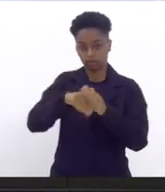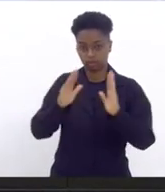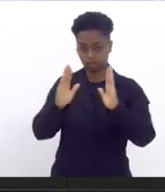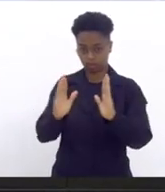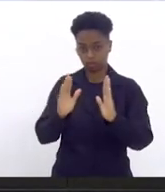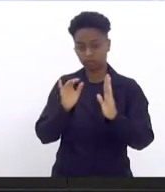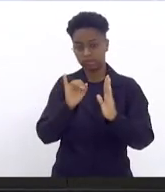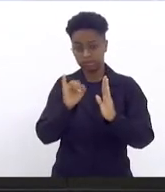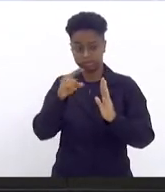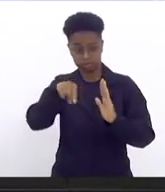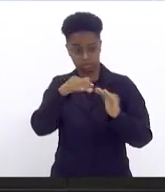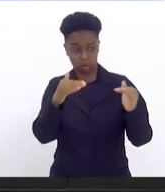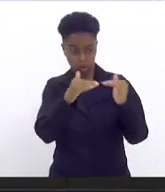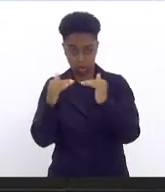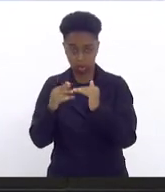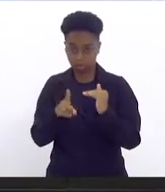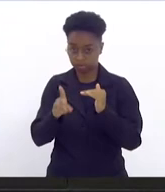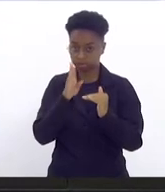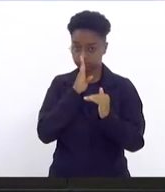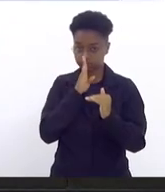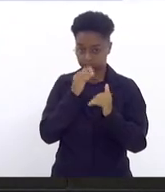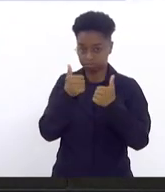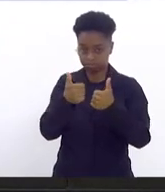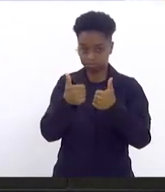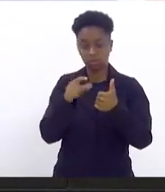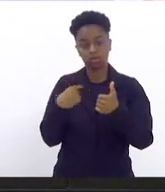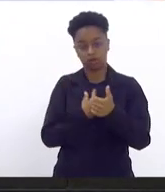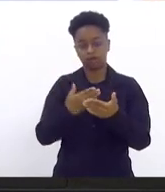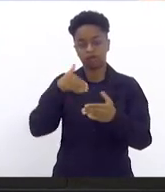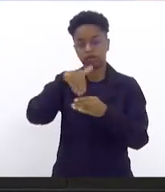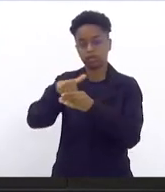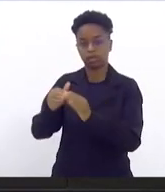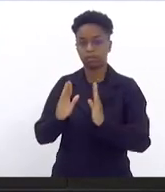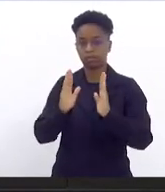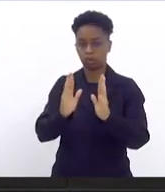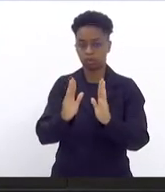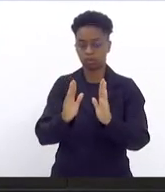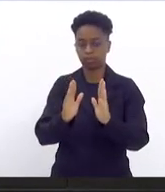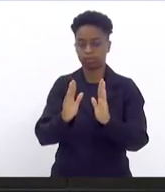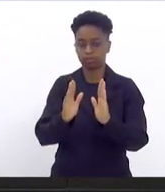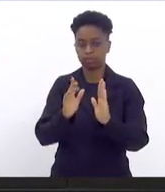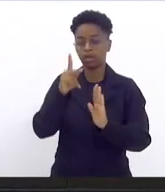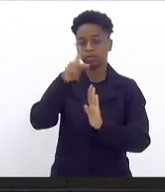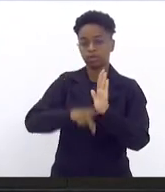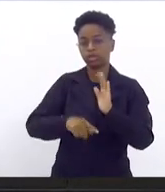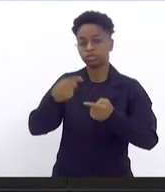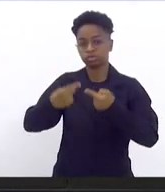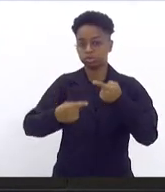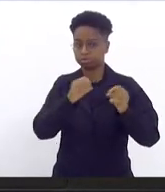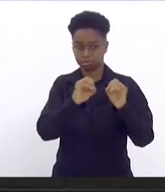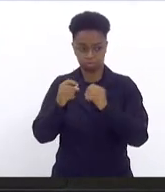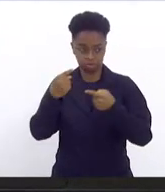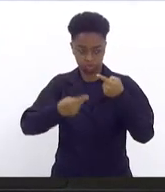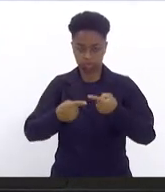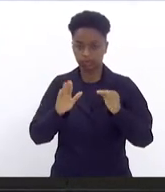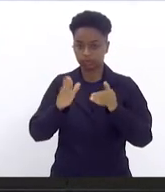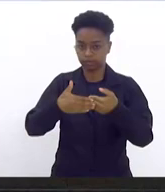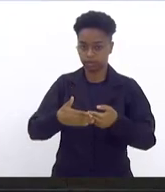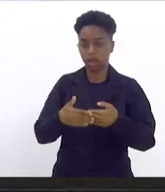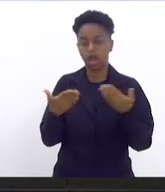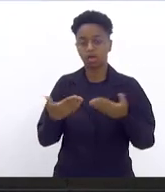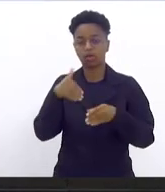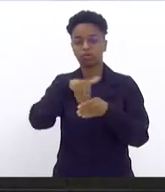que deferem aí a votação em bloco, permaneçam como estão, vamos votar em bloco. Os projetos estão em discussão, não havendo quem queira discutir, encerrada a discussão.